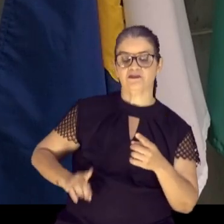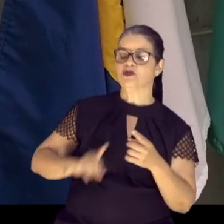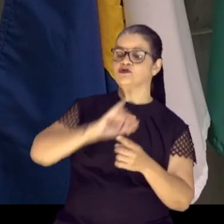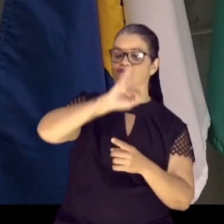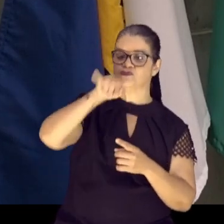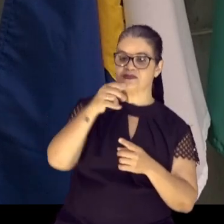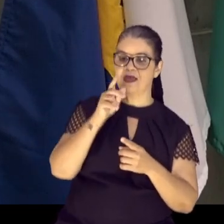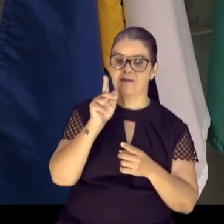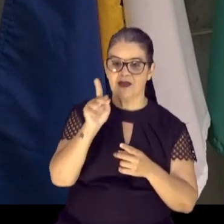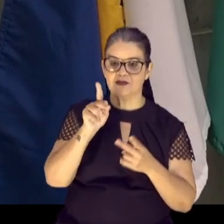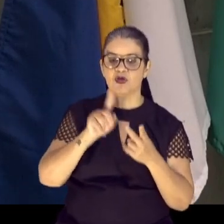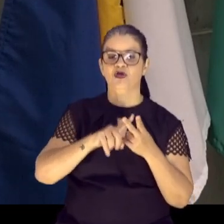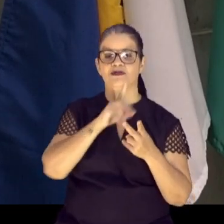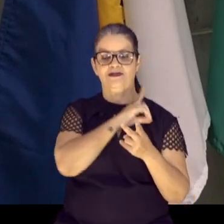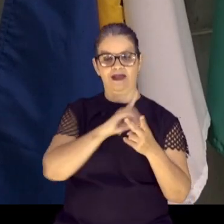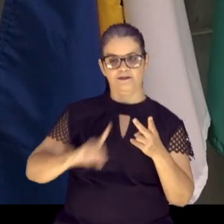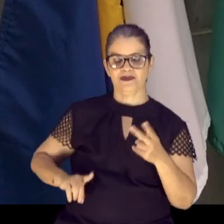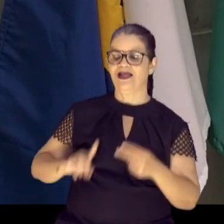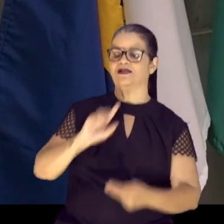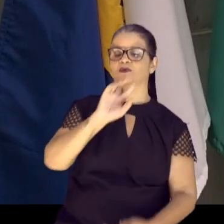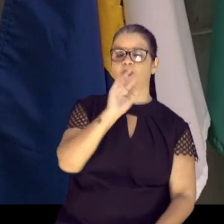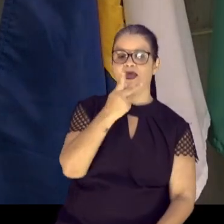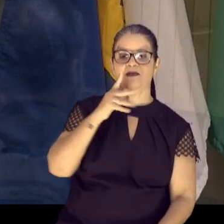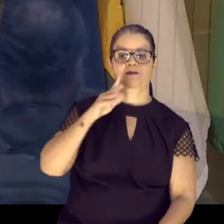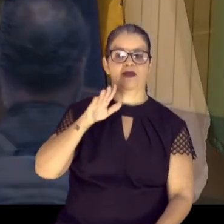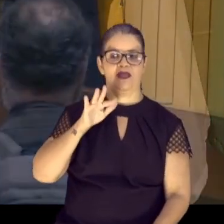Patriota, o deputado Heriberto Filho,